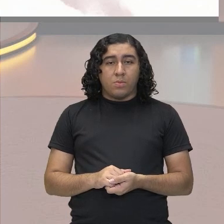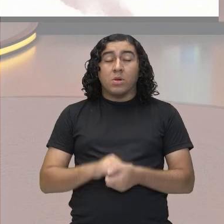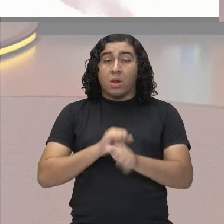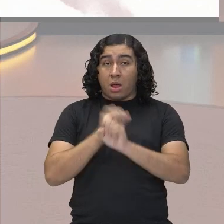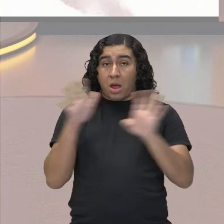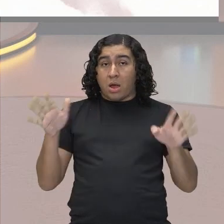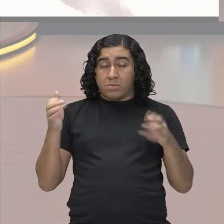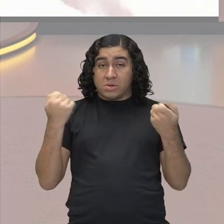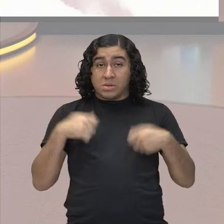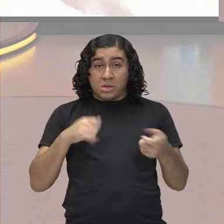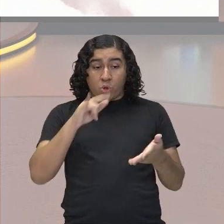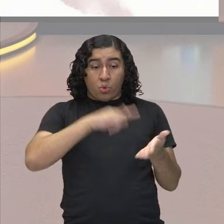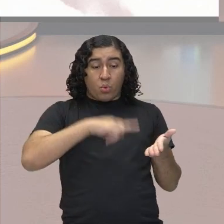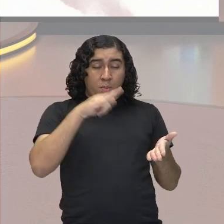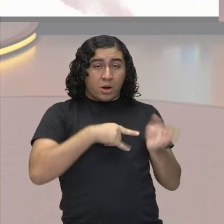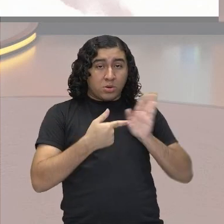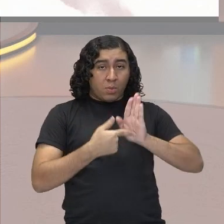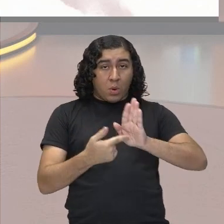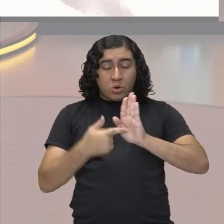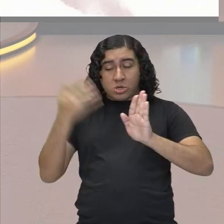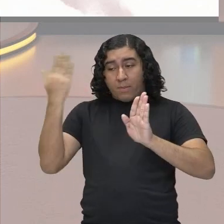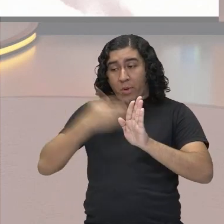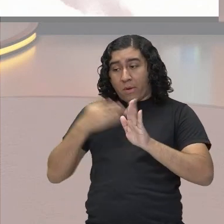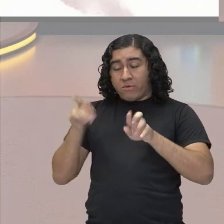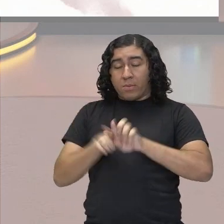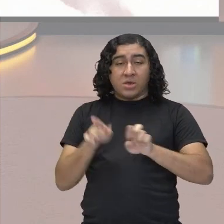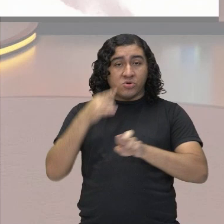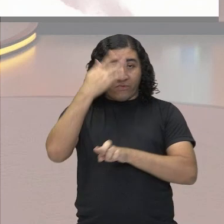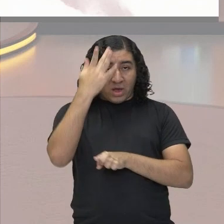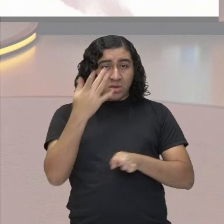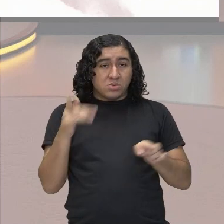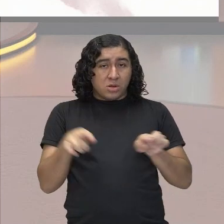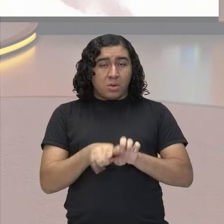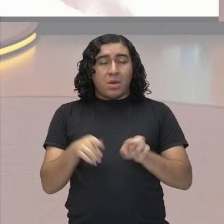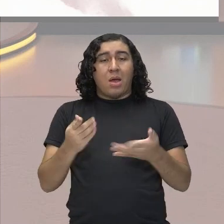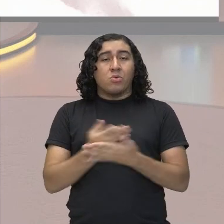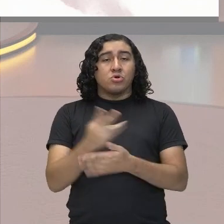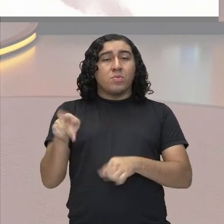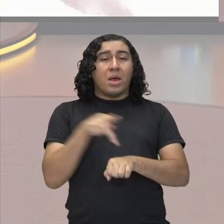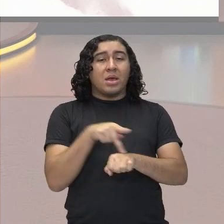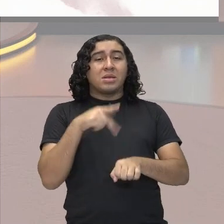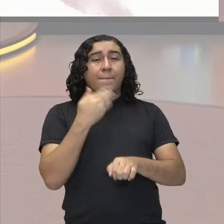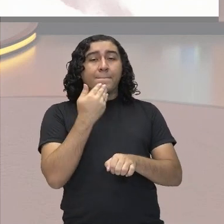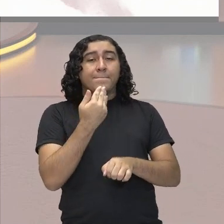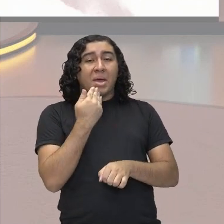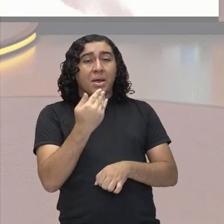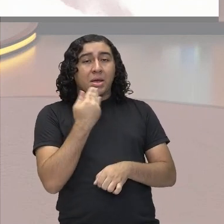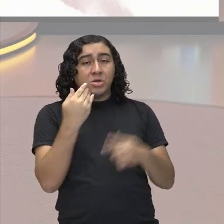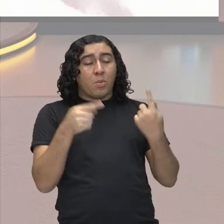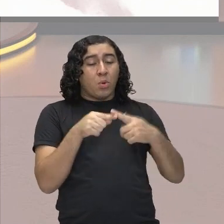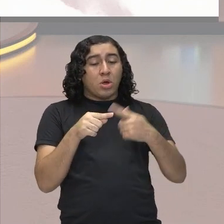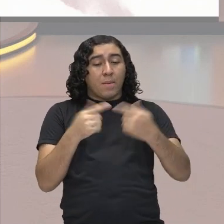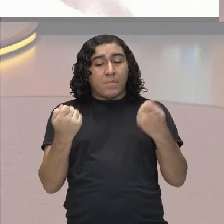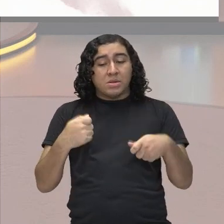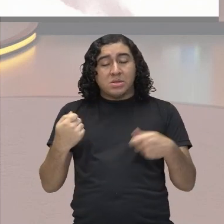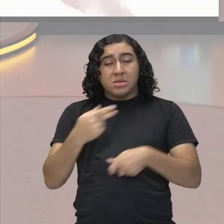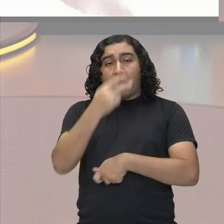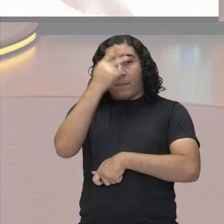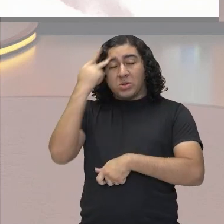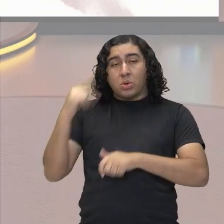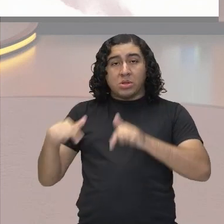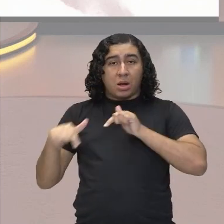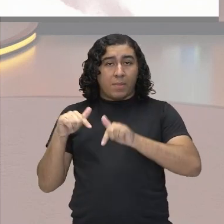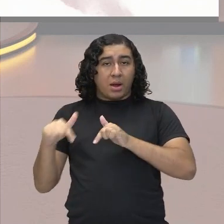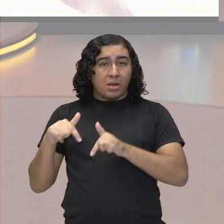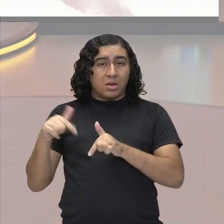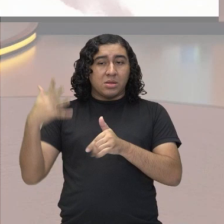mais e tal, mas existe uma facilidade muito maior. Muitas vezes os países mandam buscar porque estão precisando de mão de